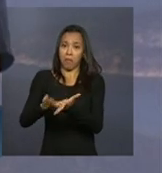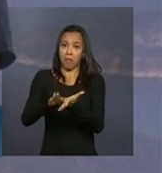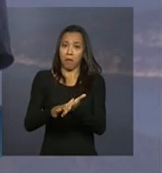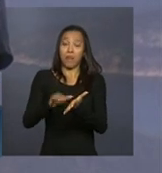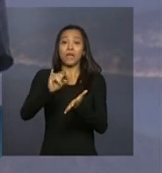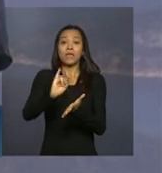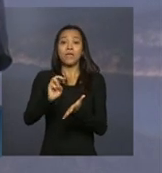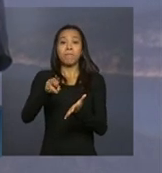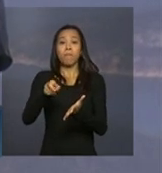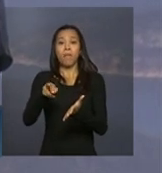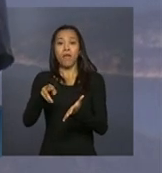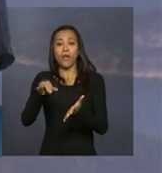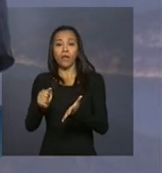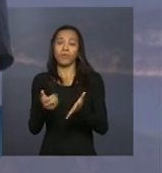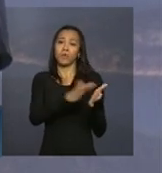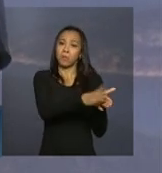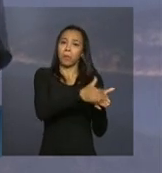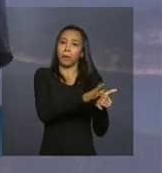presente